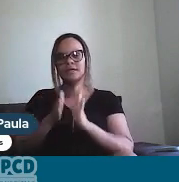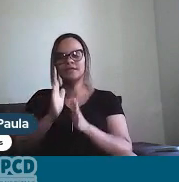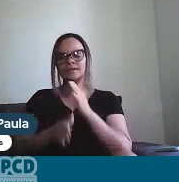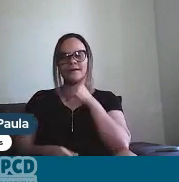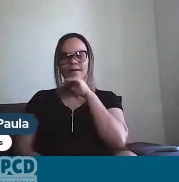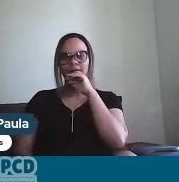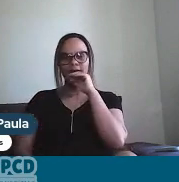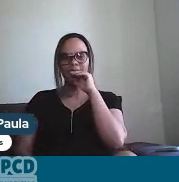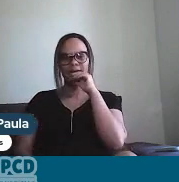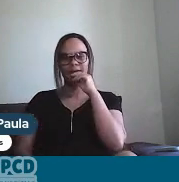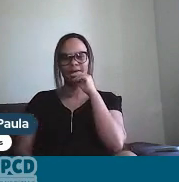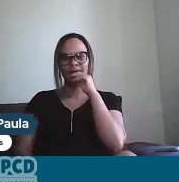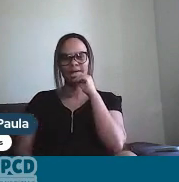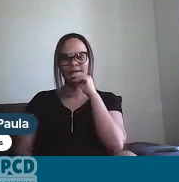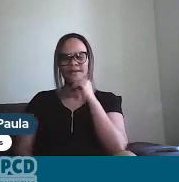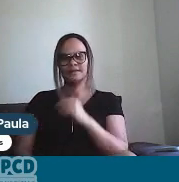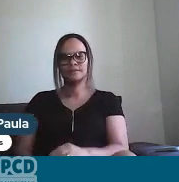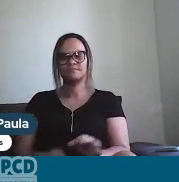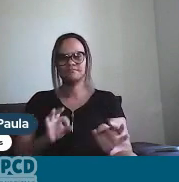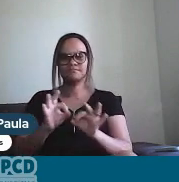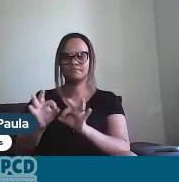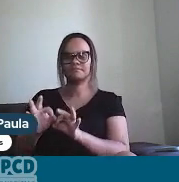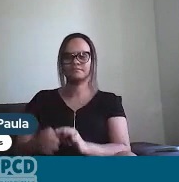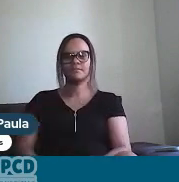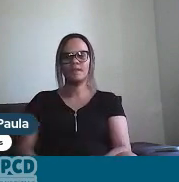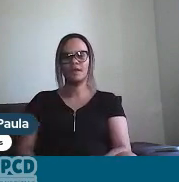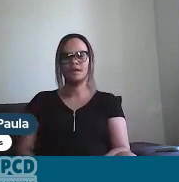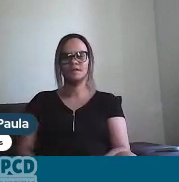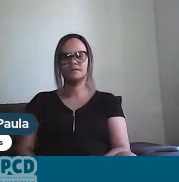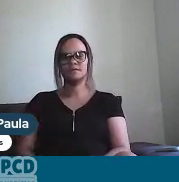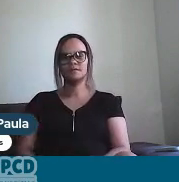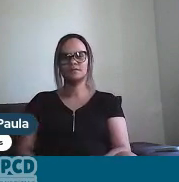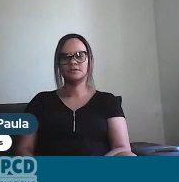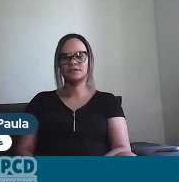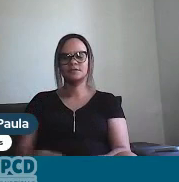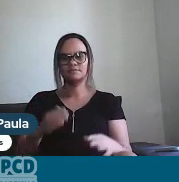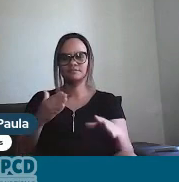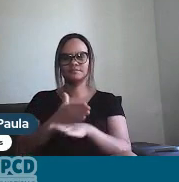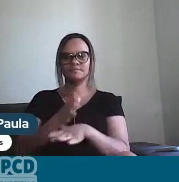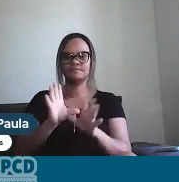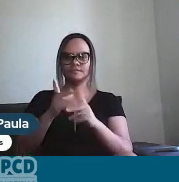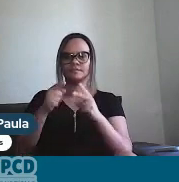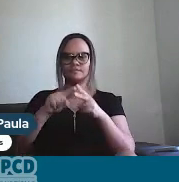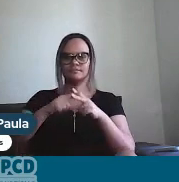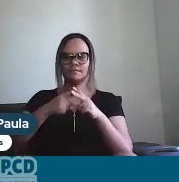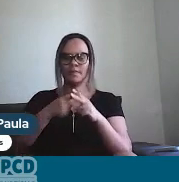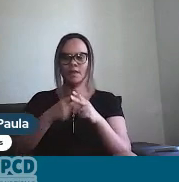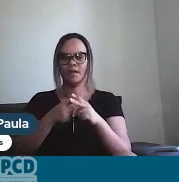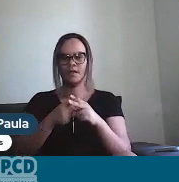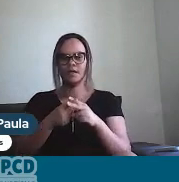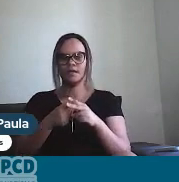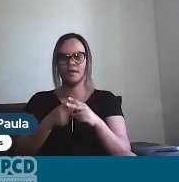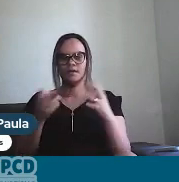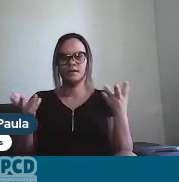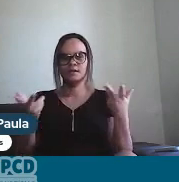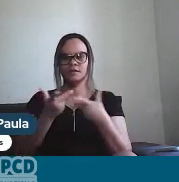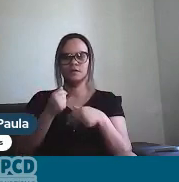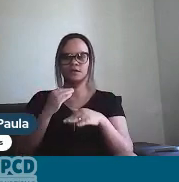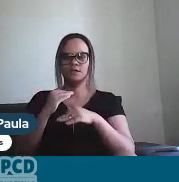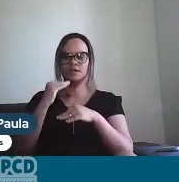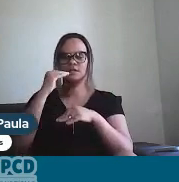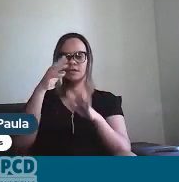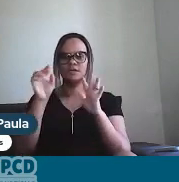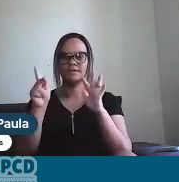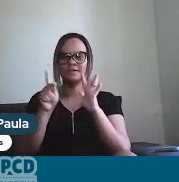já está finalizando lá os trâmites burocráticos, e vou participar da equipe técnica, né, mais intensamente aí na construção desse